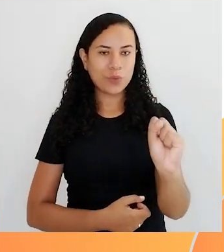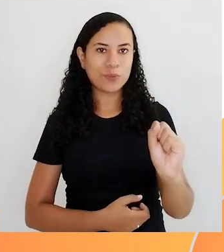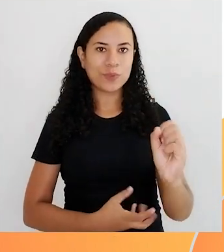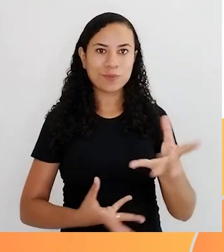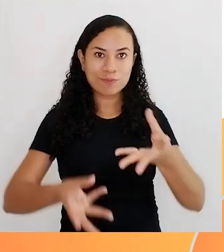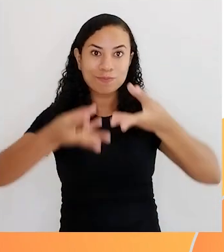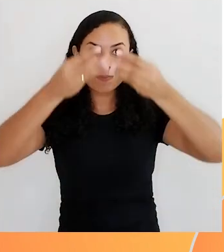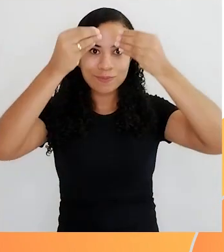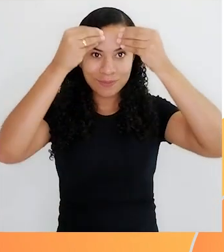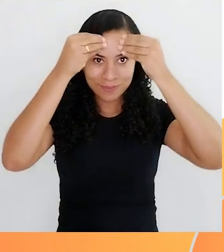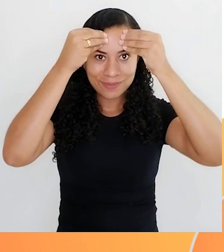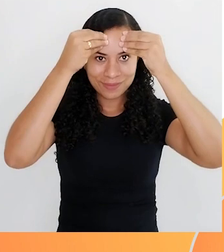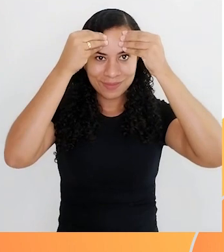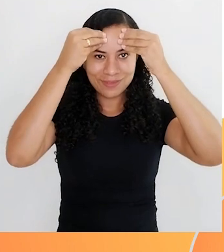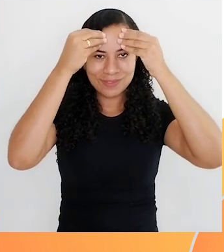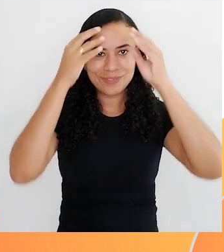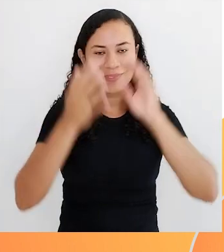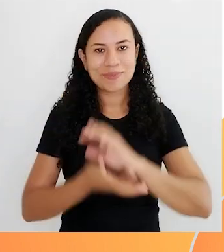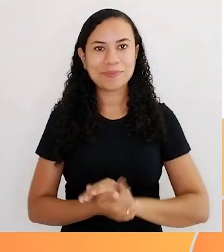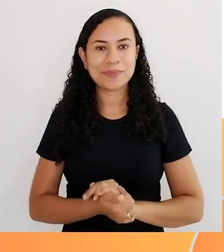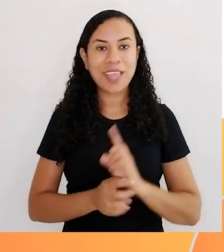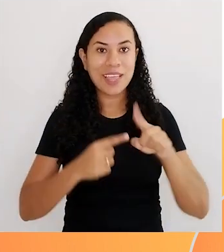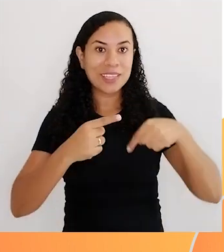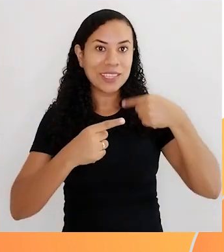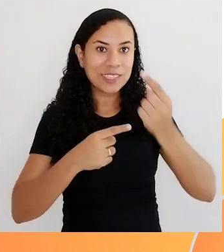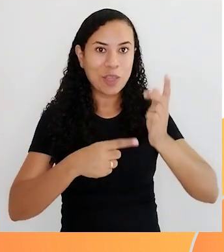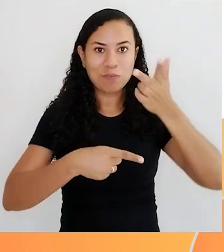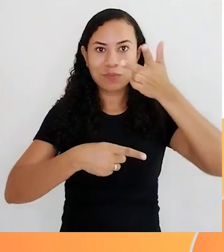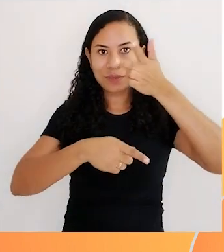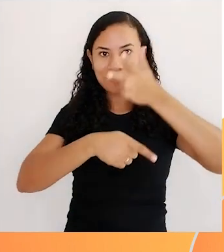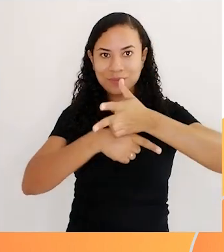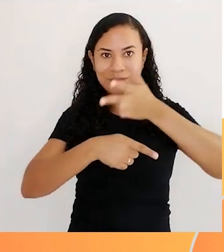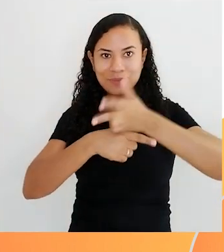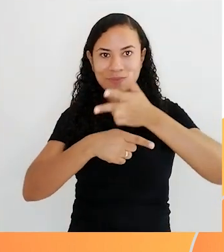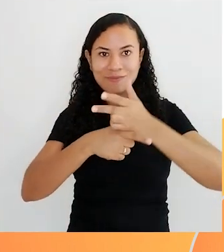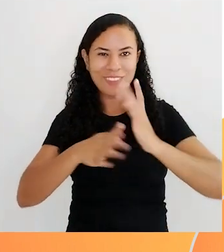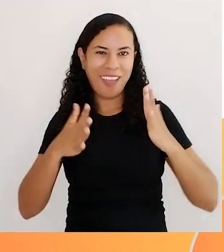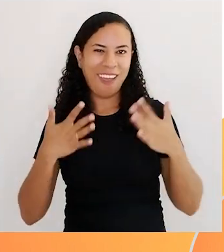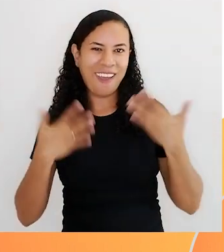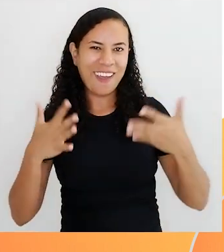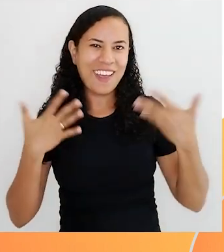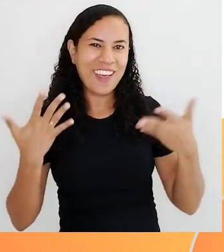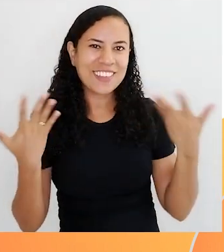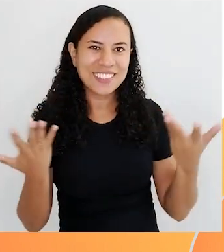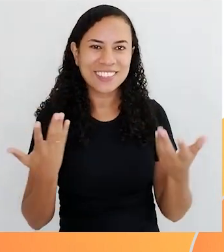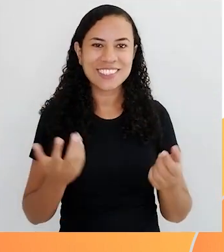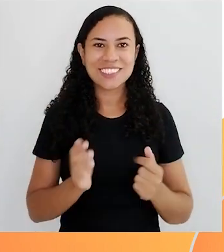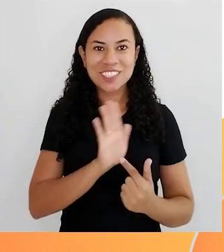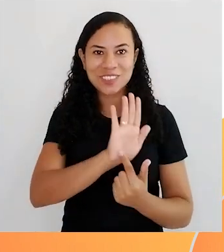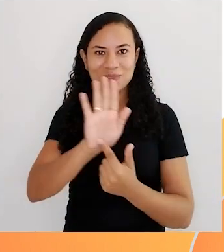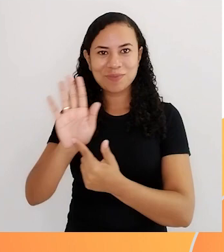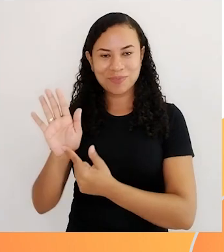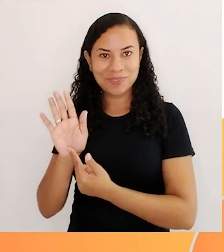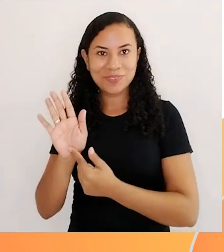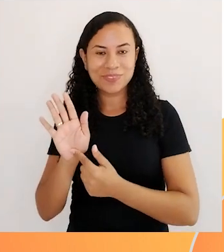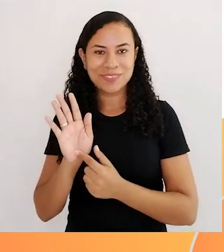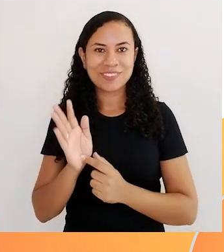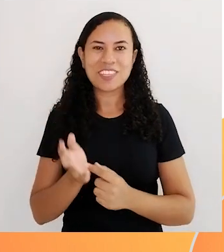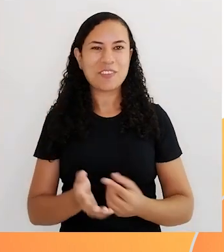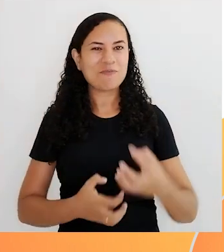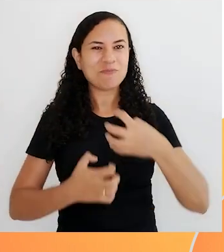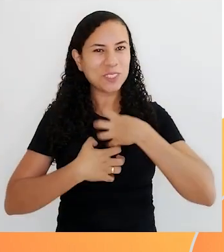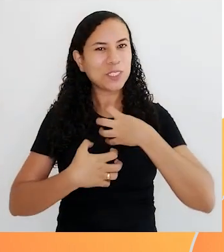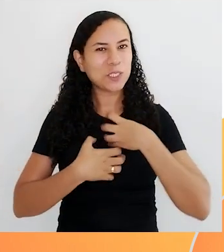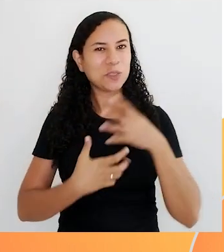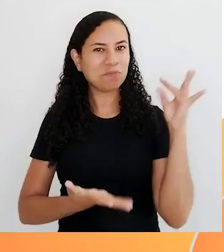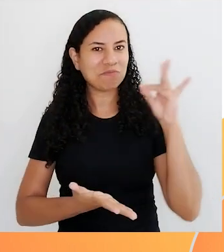memorize-a, grave um vídeo com bastante entusiasmo, com bastante vida, vivencie mesmo